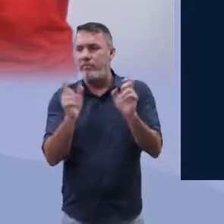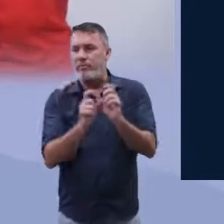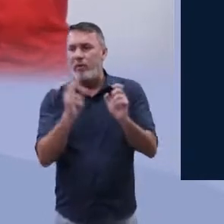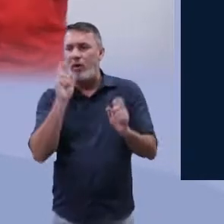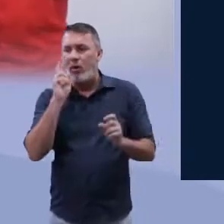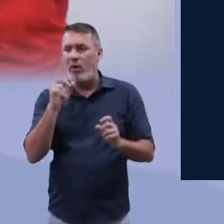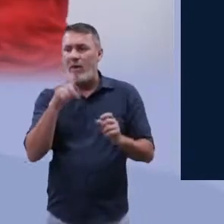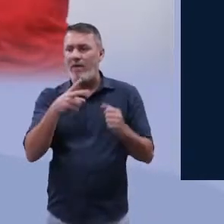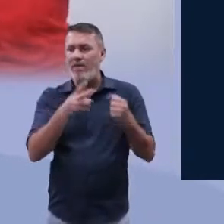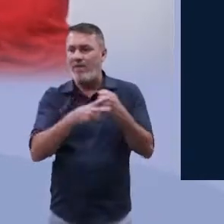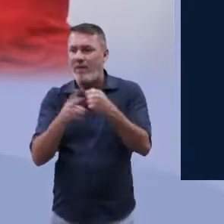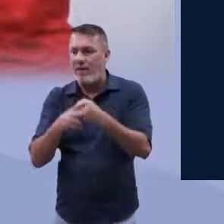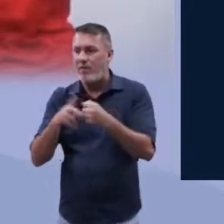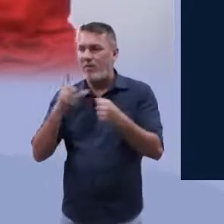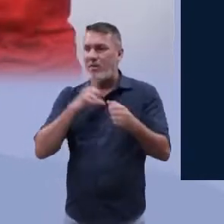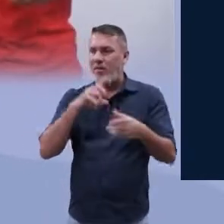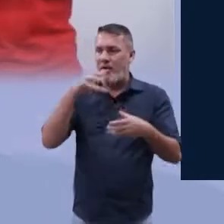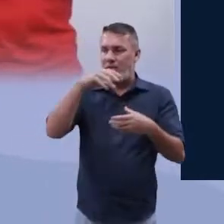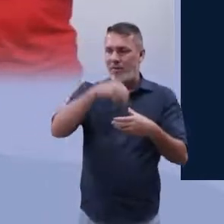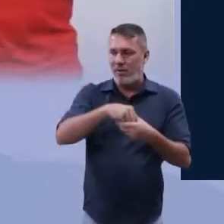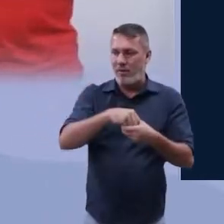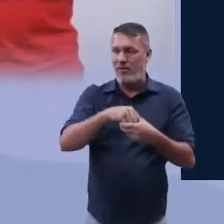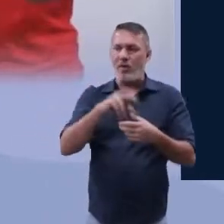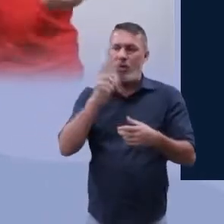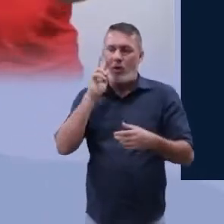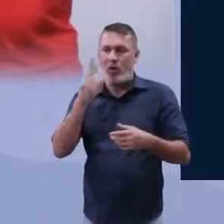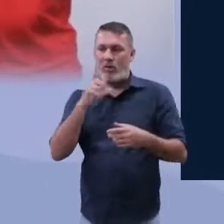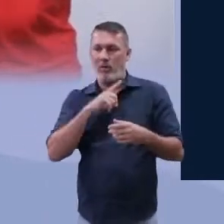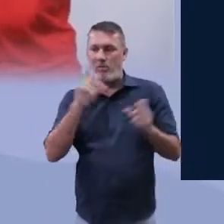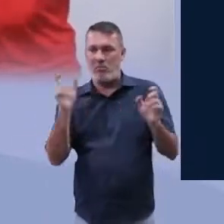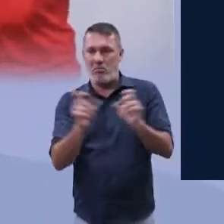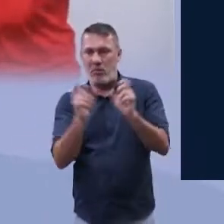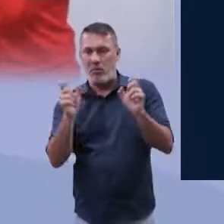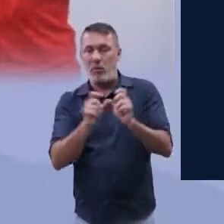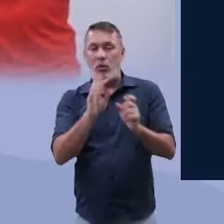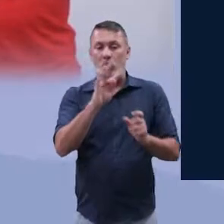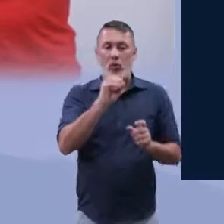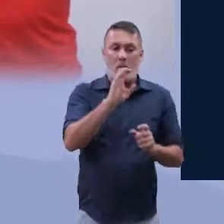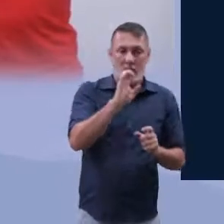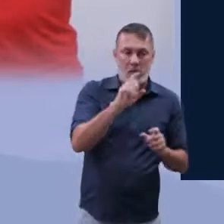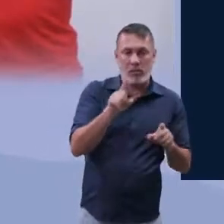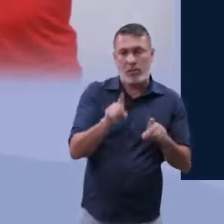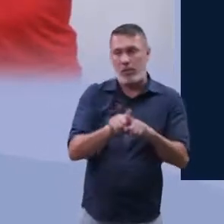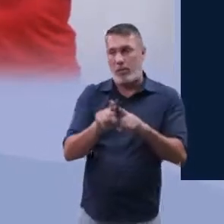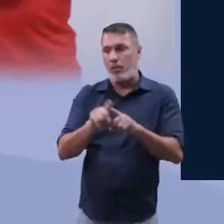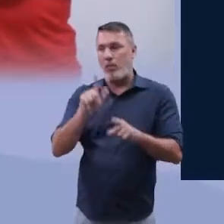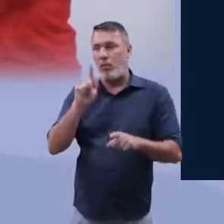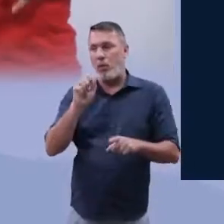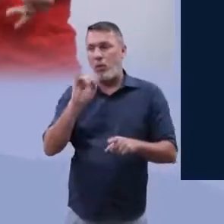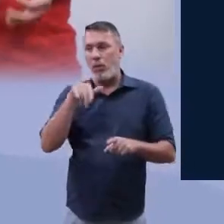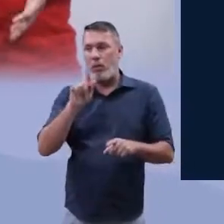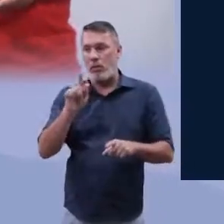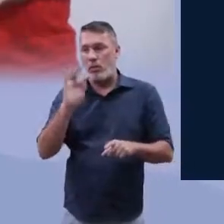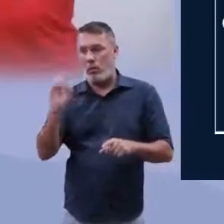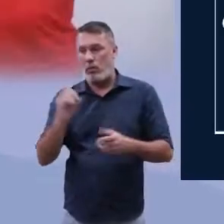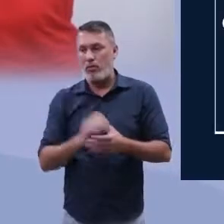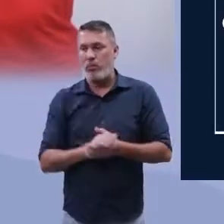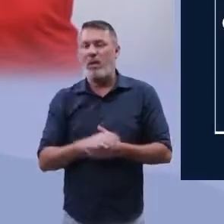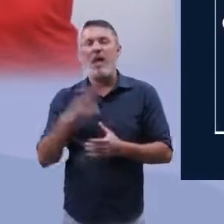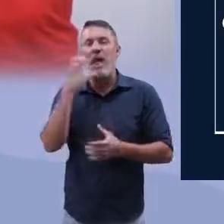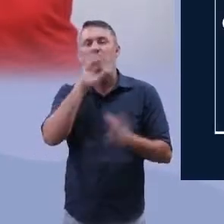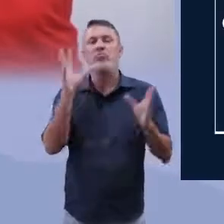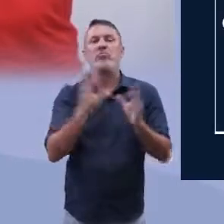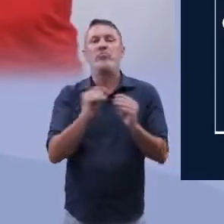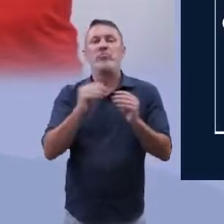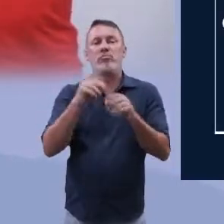or progressive, quando a gente fala de verbos, esses dois atores vão aparecer. Tanto o verbo to be, quanto o verbo no ing. Vamos fazer